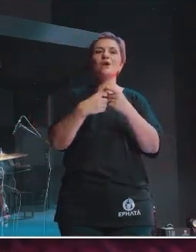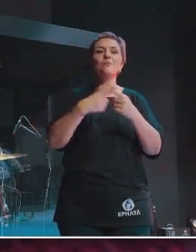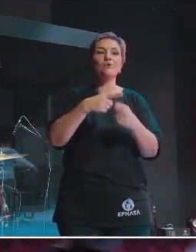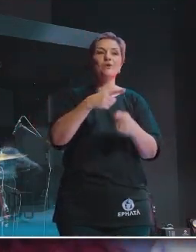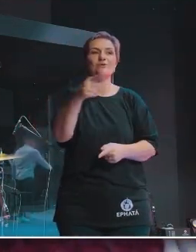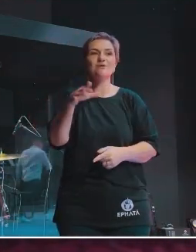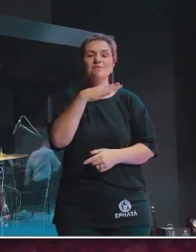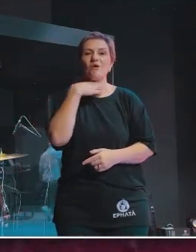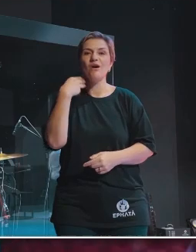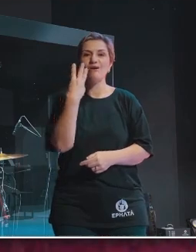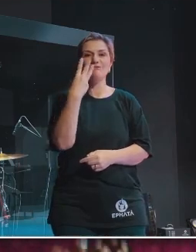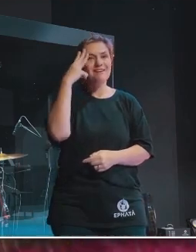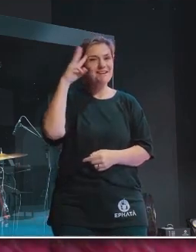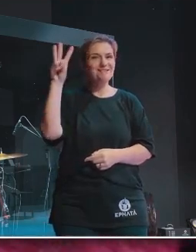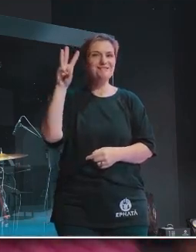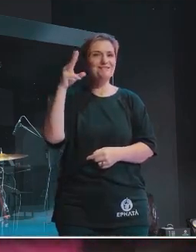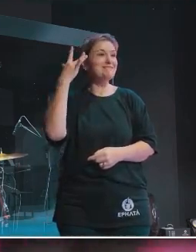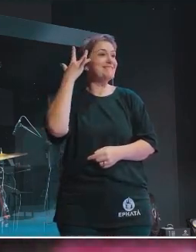e não sabe.